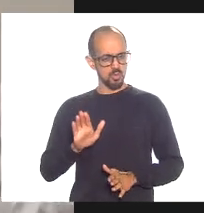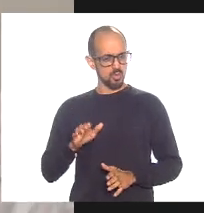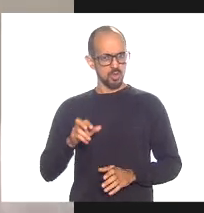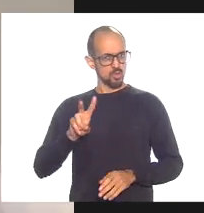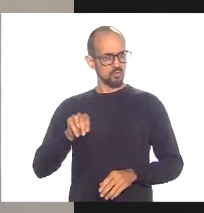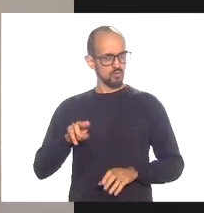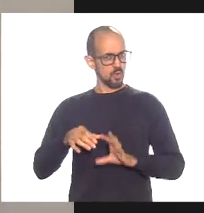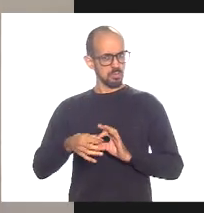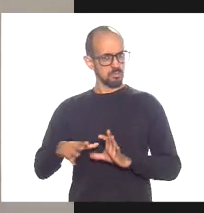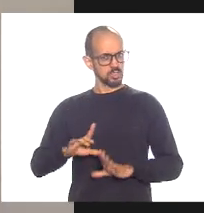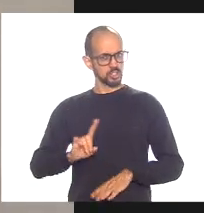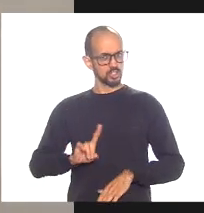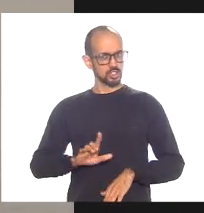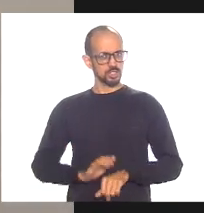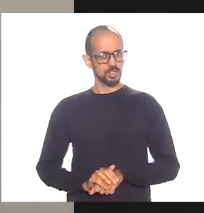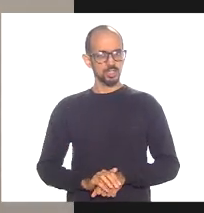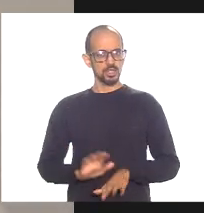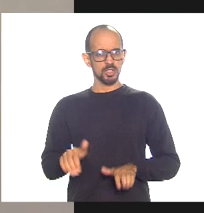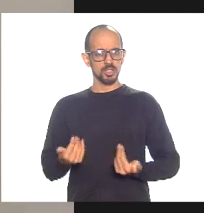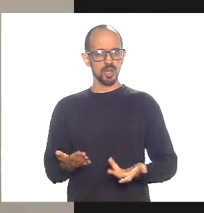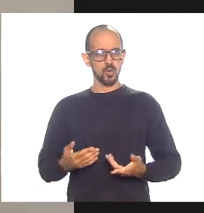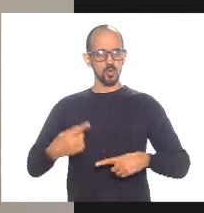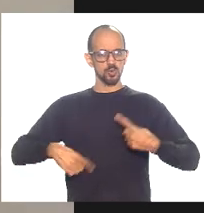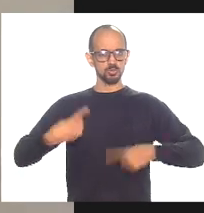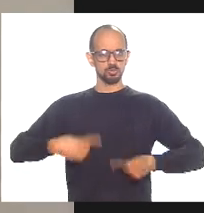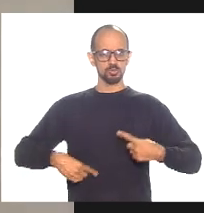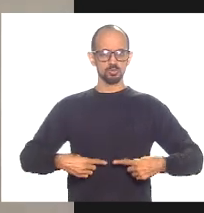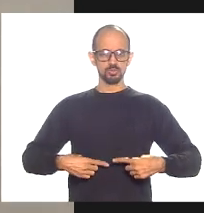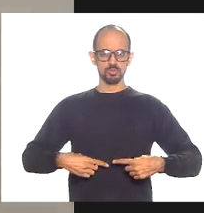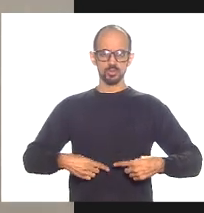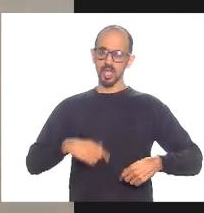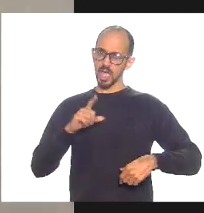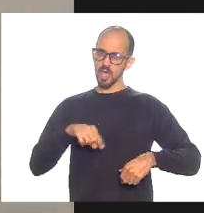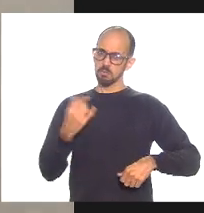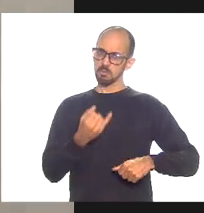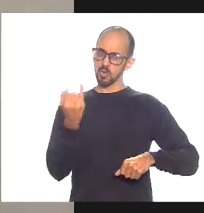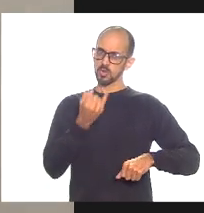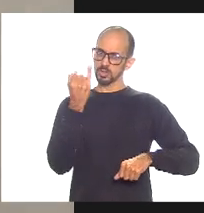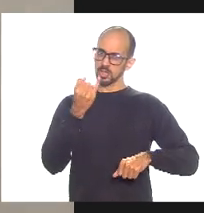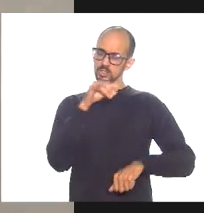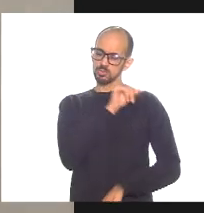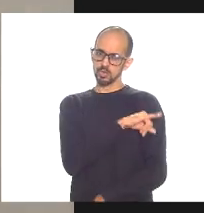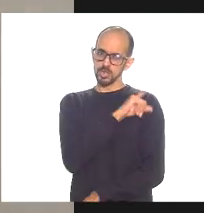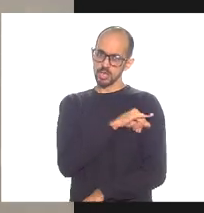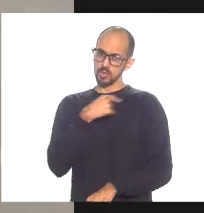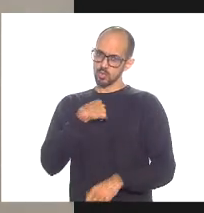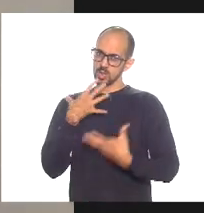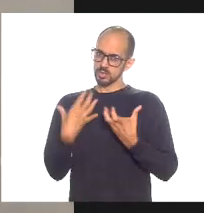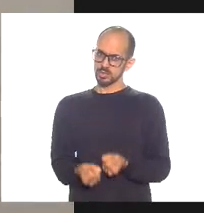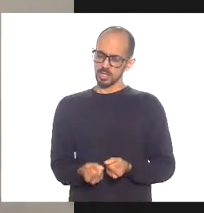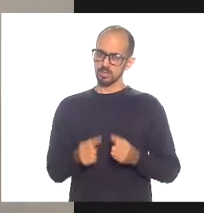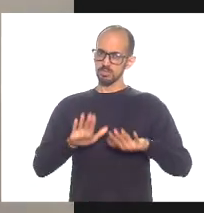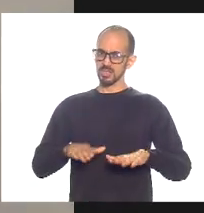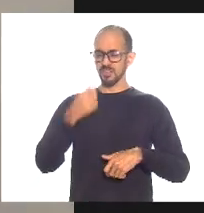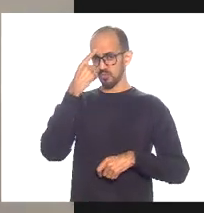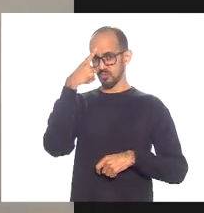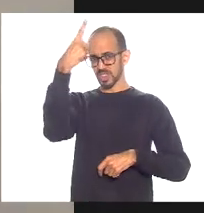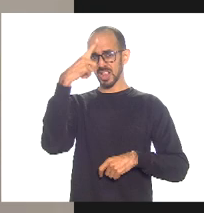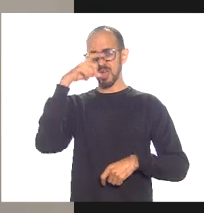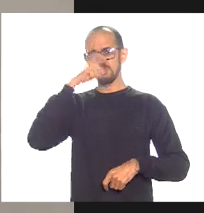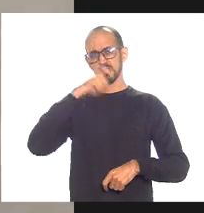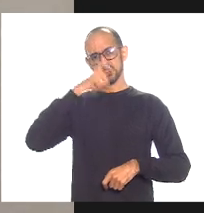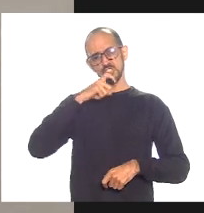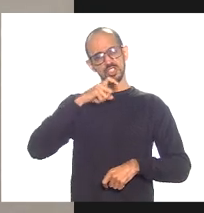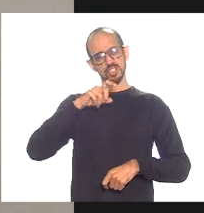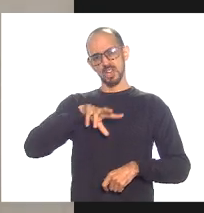no voto algo que é extremamente relevante para o Rio de Janeiro de forma democrática, eu aceito. Não me venham inventar mentiras,